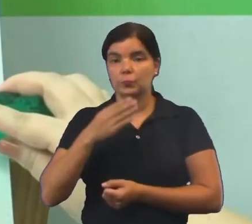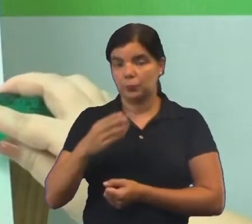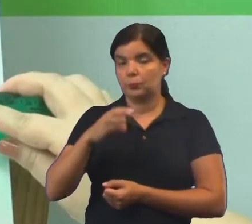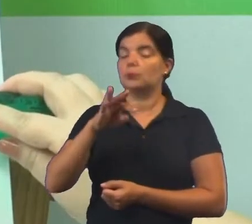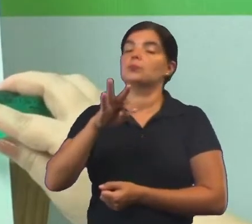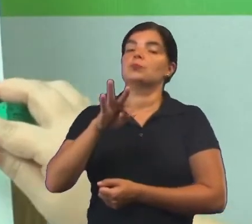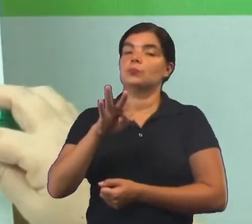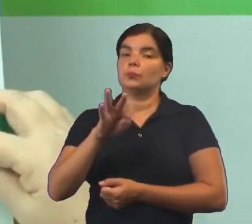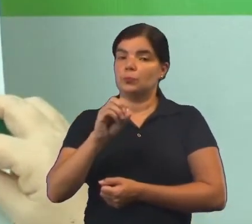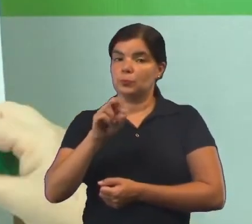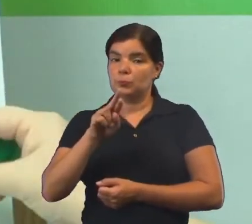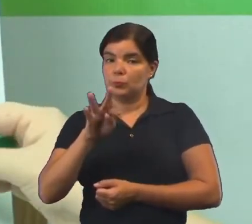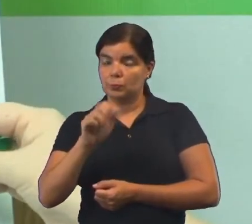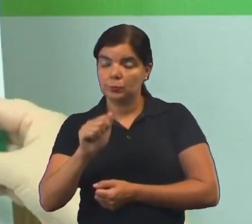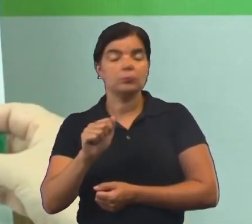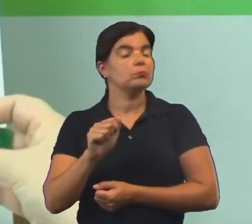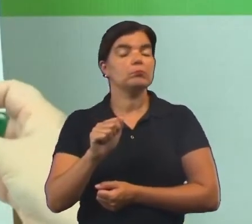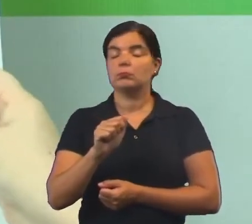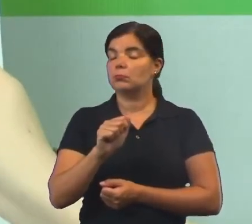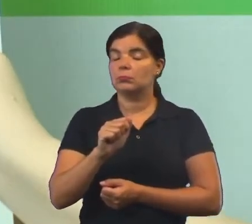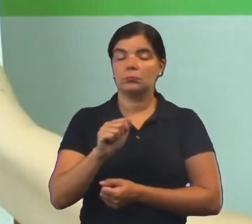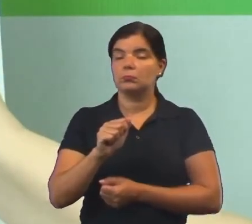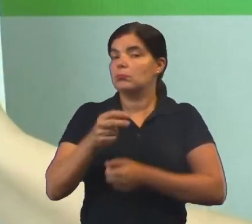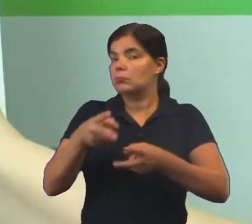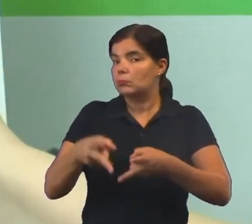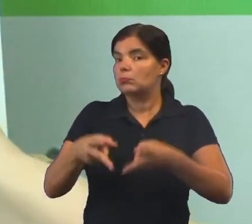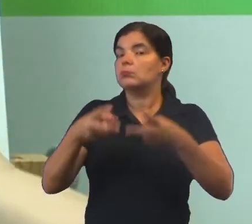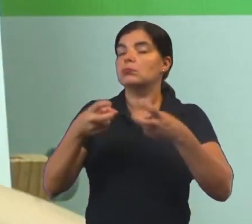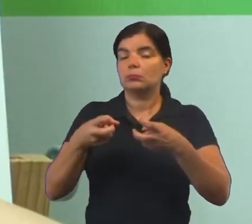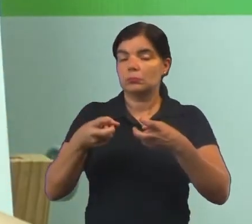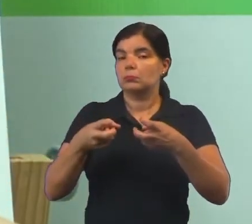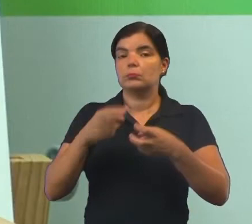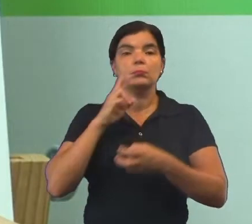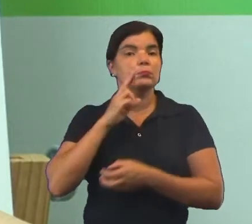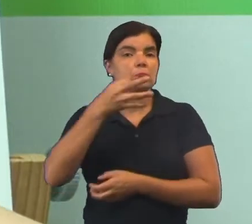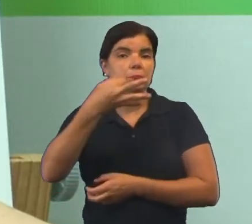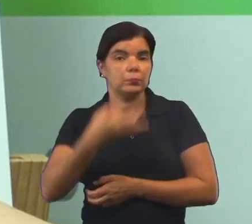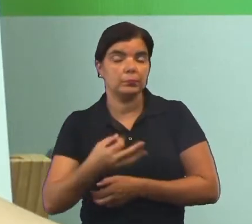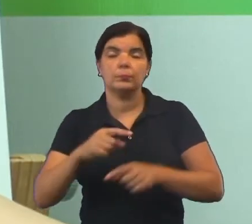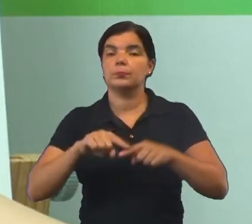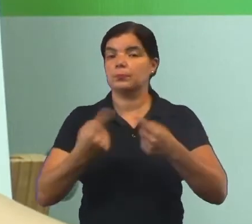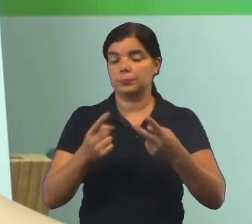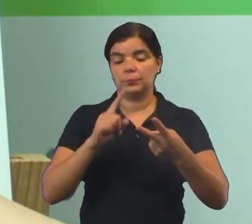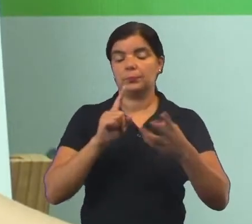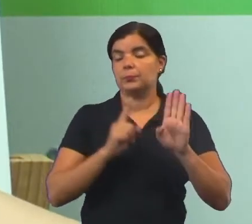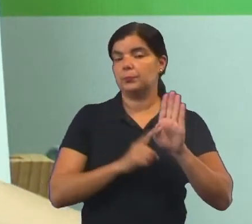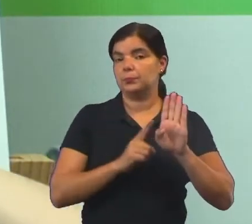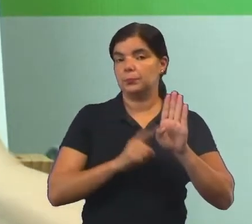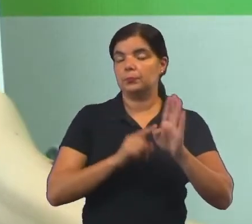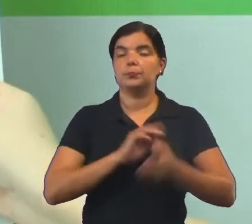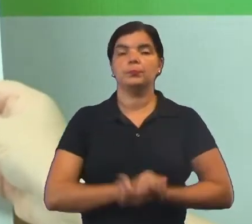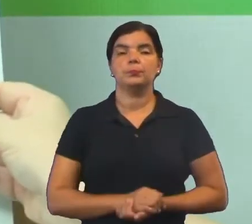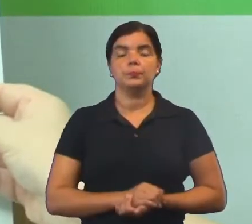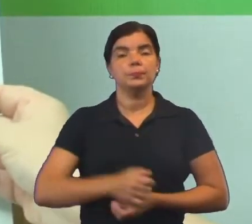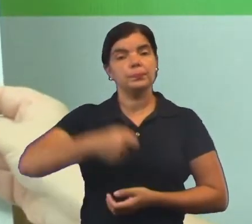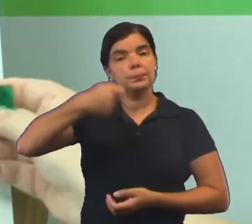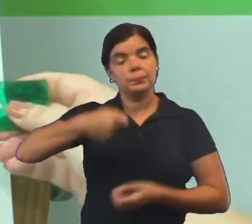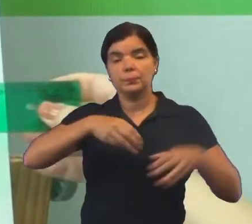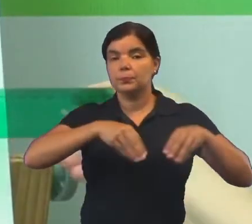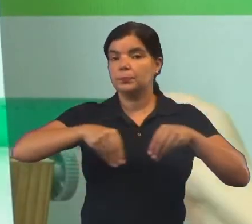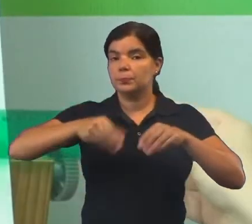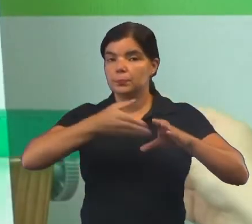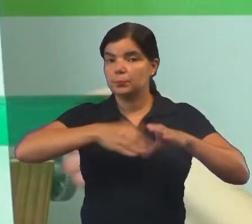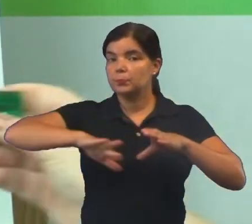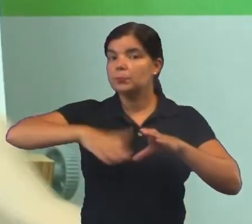tortas capixabas? Não, né? A gente percebe que essa não é a alternativa, mas vamos ver a B. As panelas de